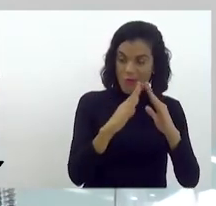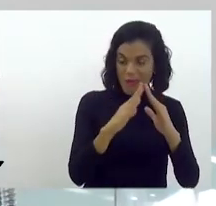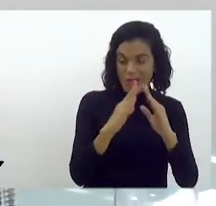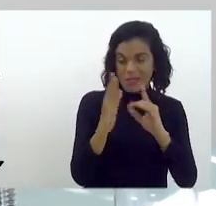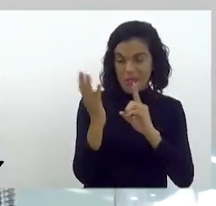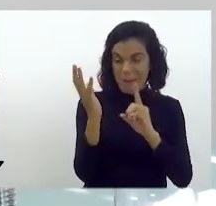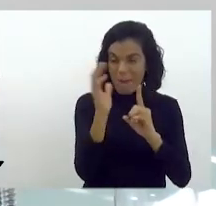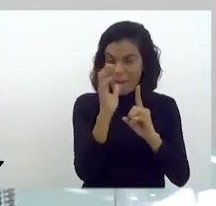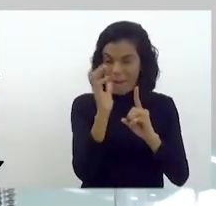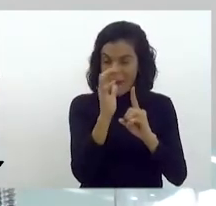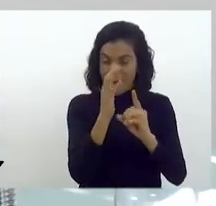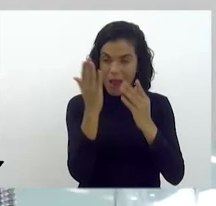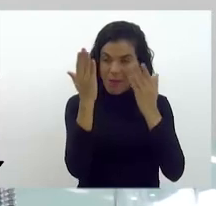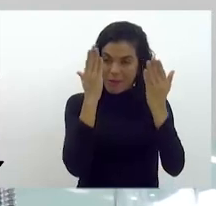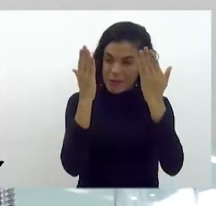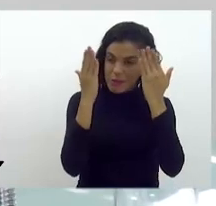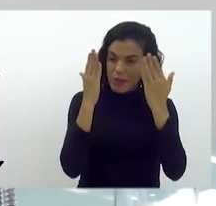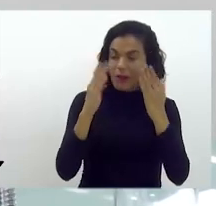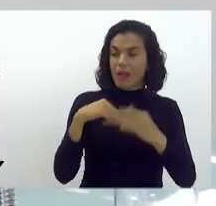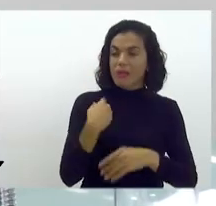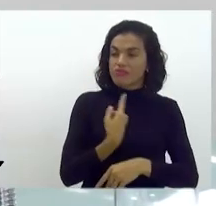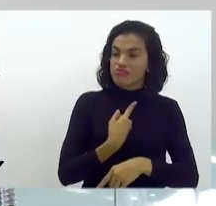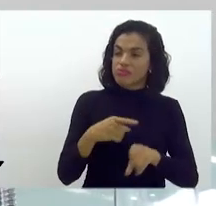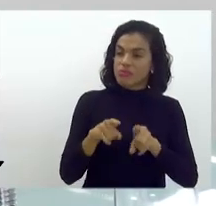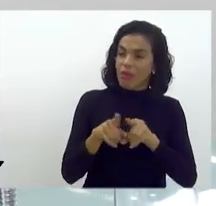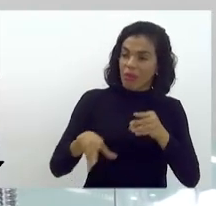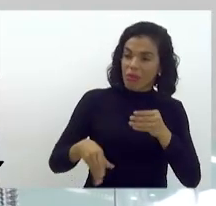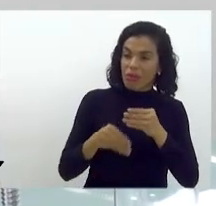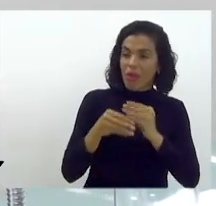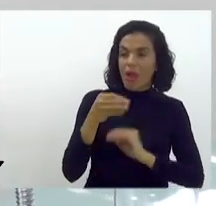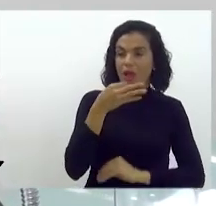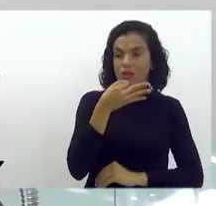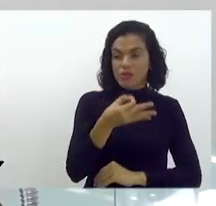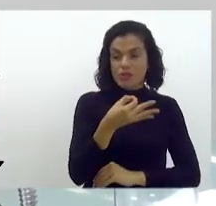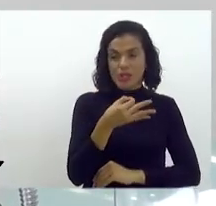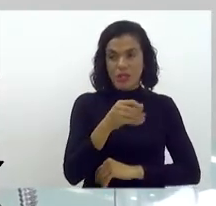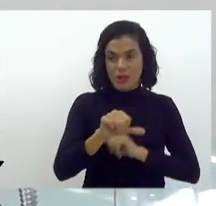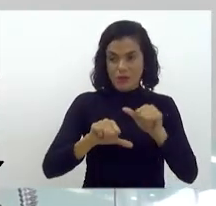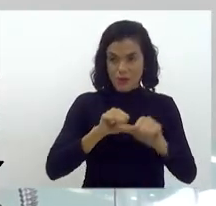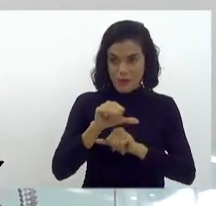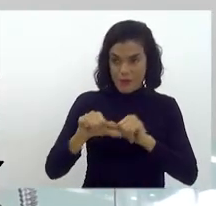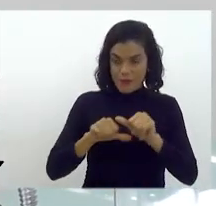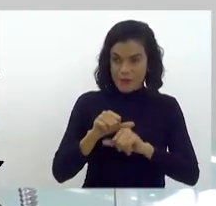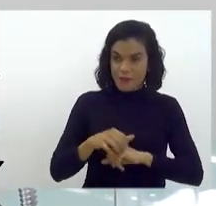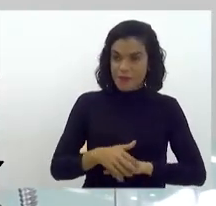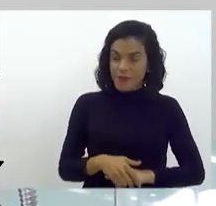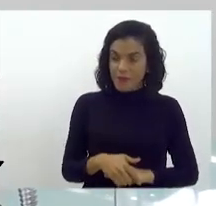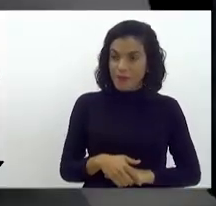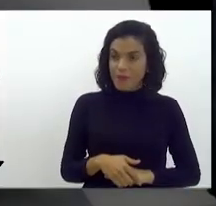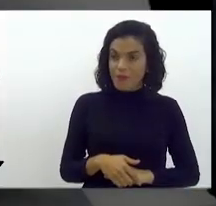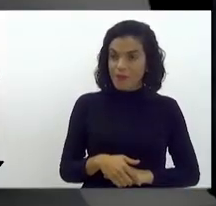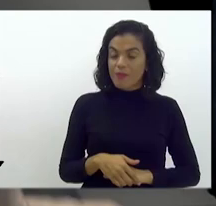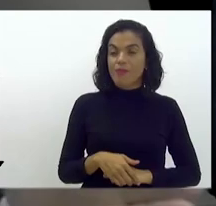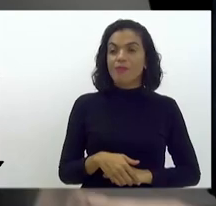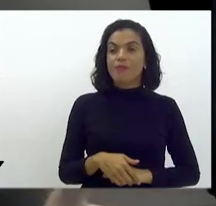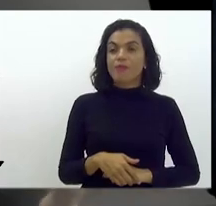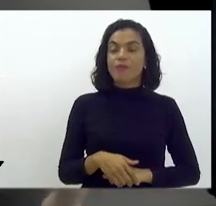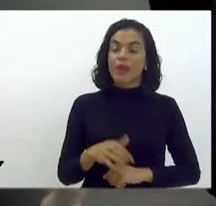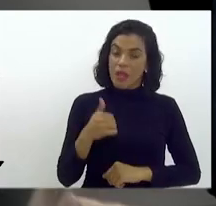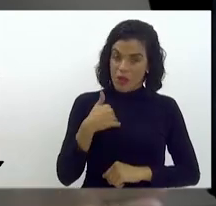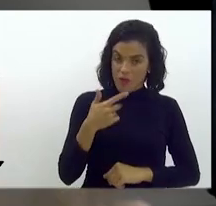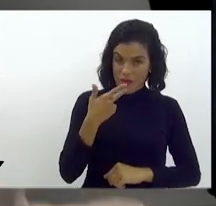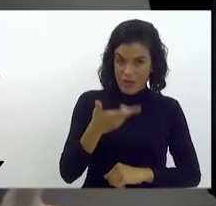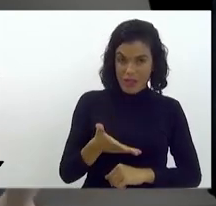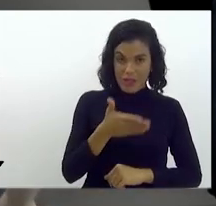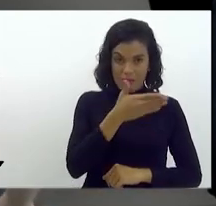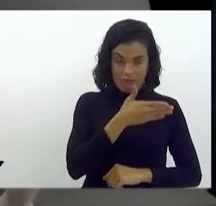psicológica a gente possa estar sugerindo essa alteração Doutor Pablo desculpe ressaltar o seguinte como eu